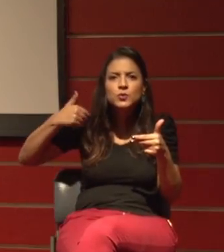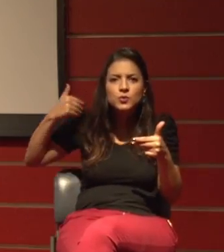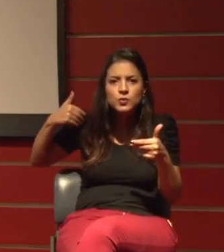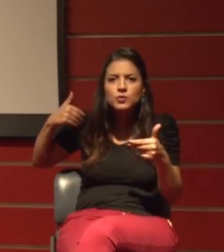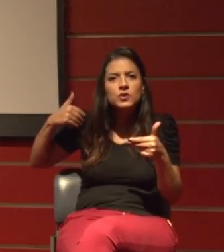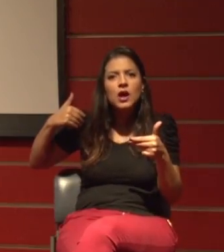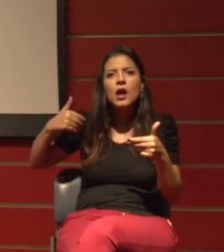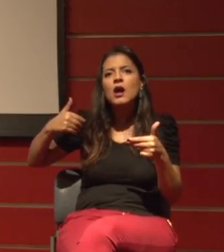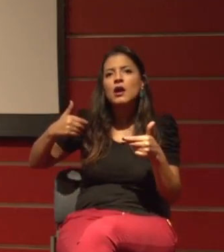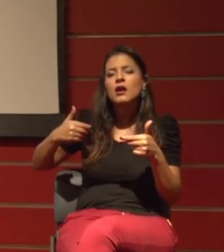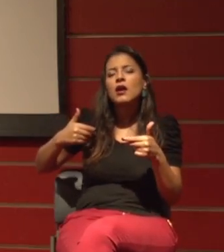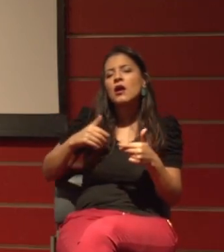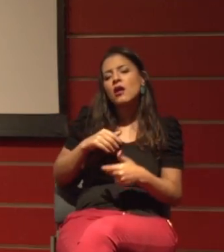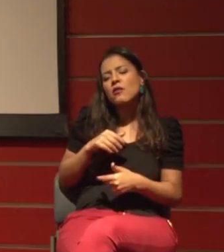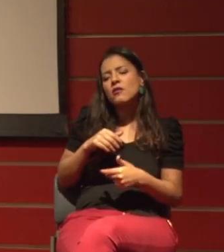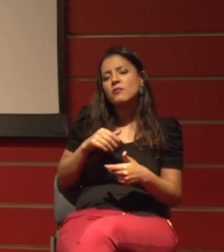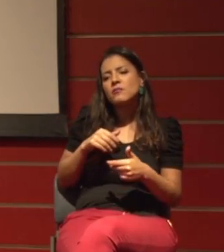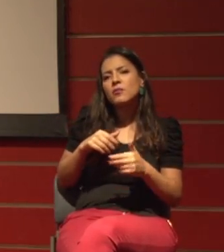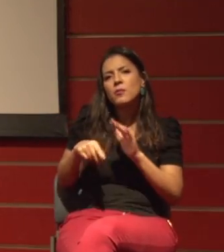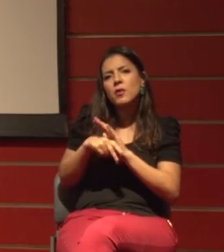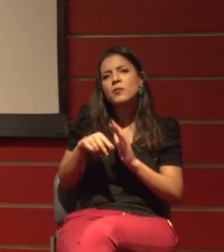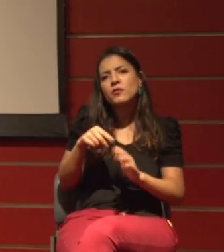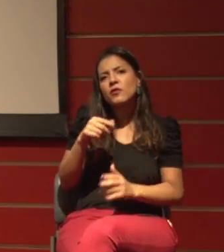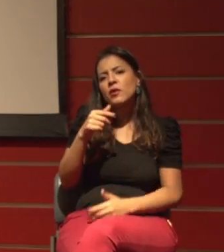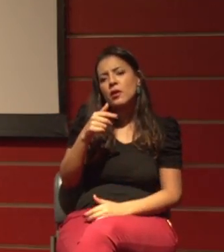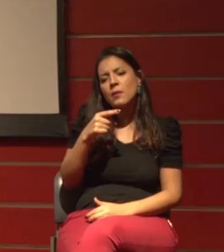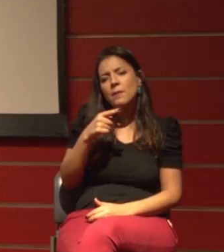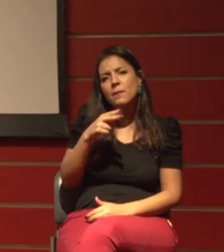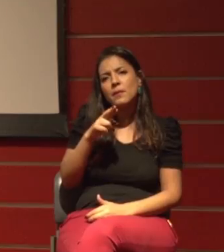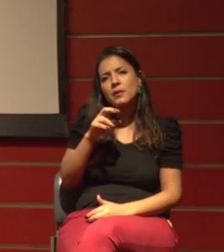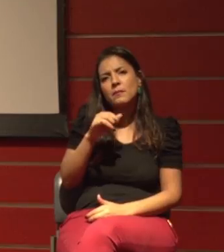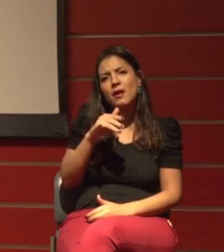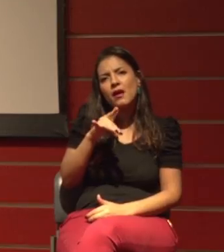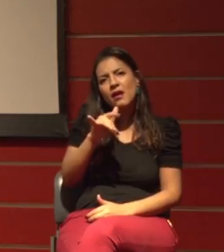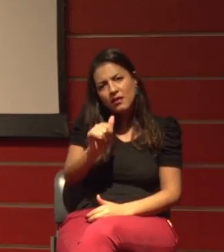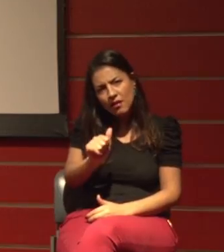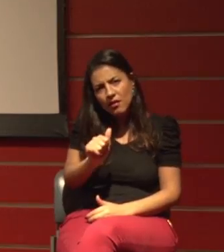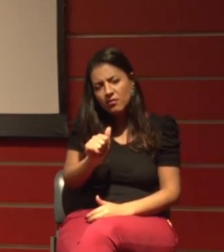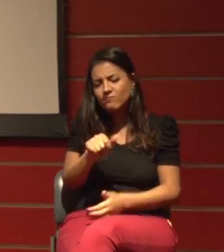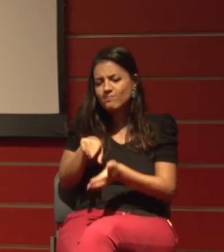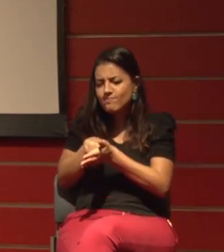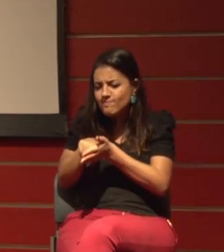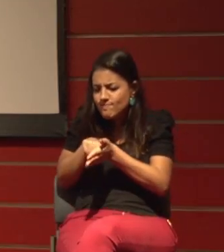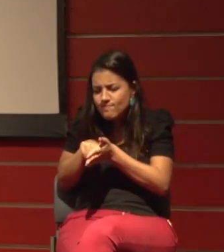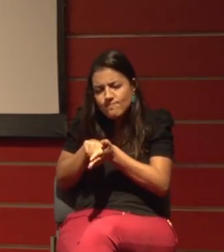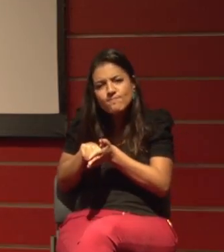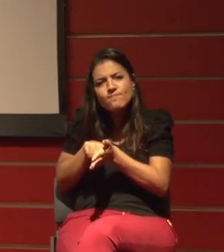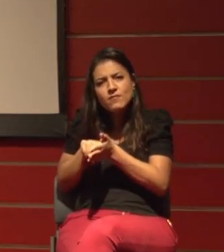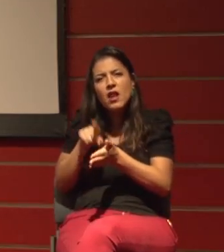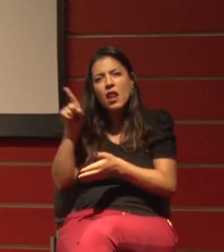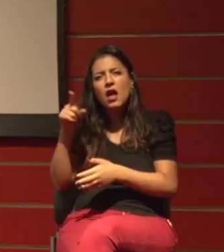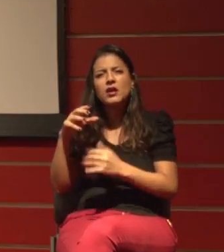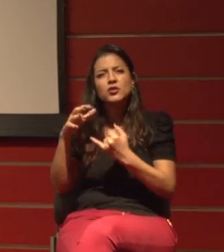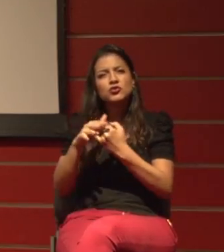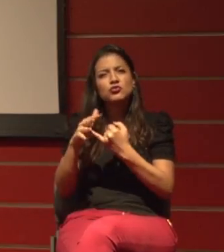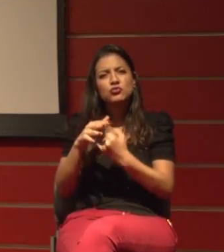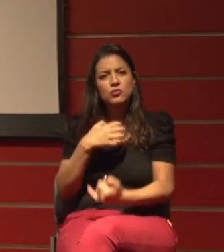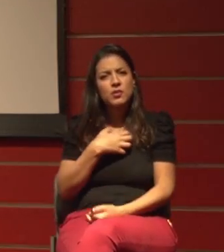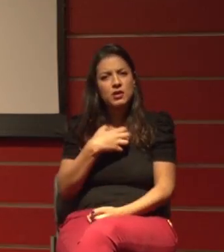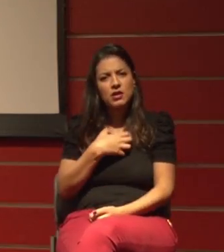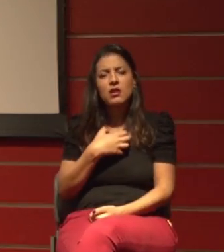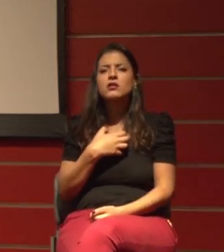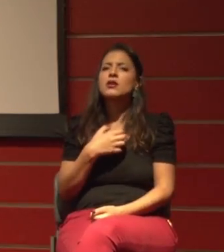Mais especificamente eh no no Instituto Histórico geográfico da Bahia né então eh eh em arquivos de